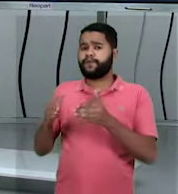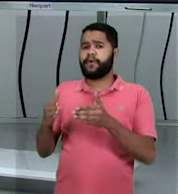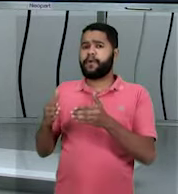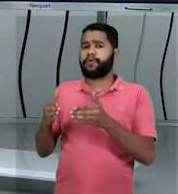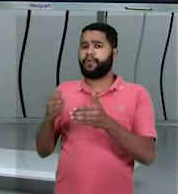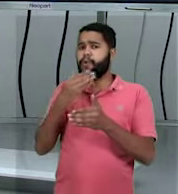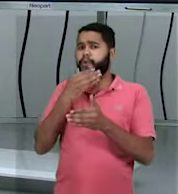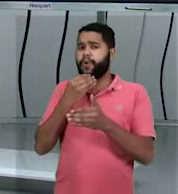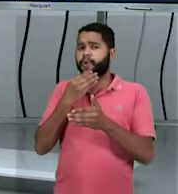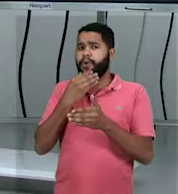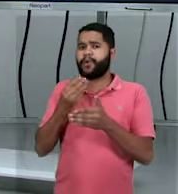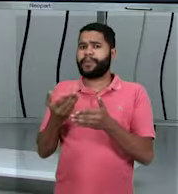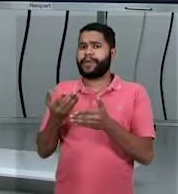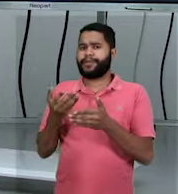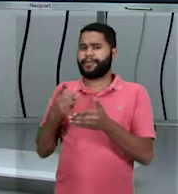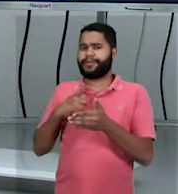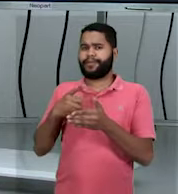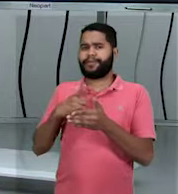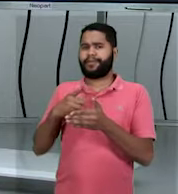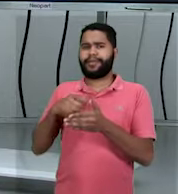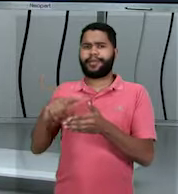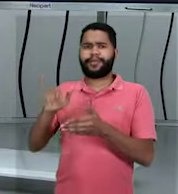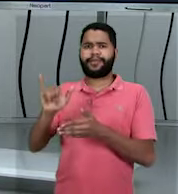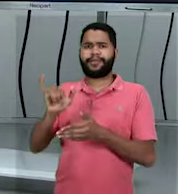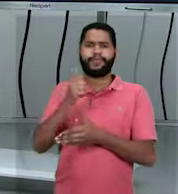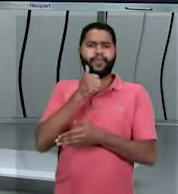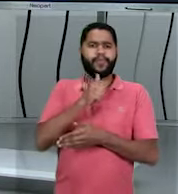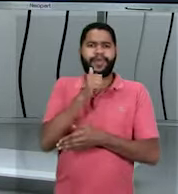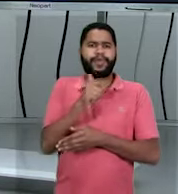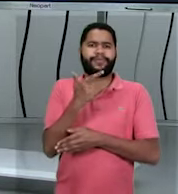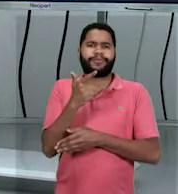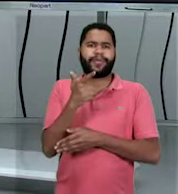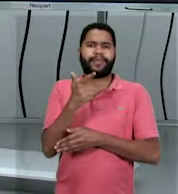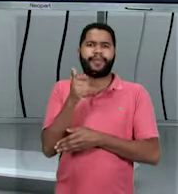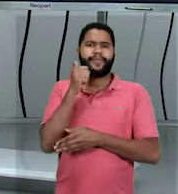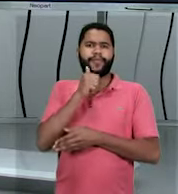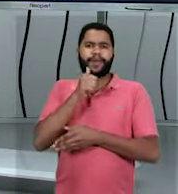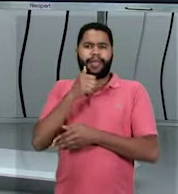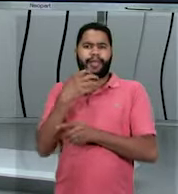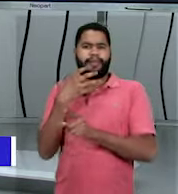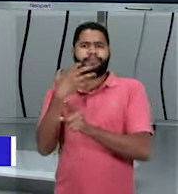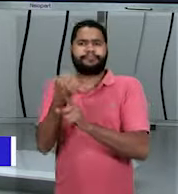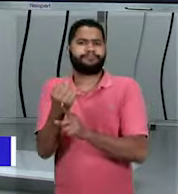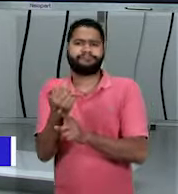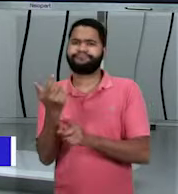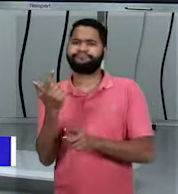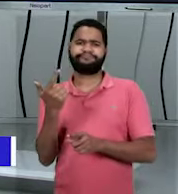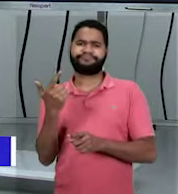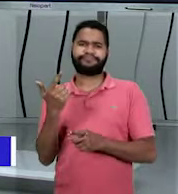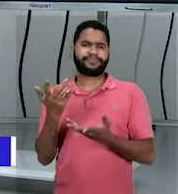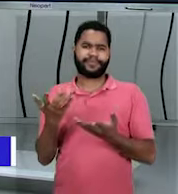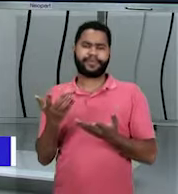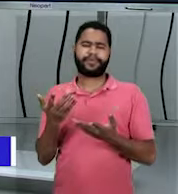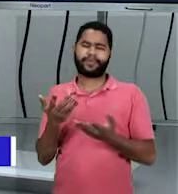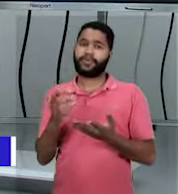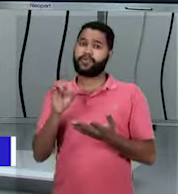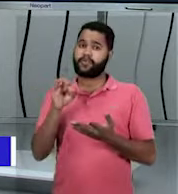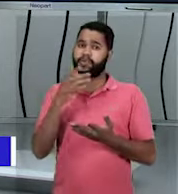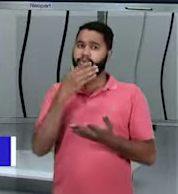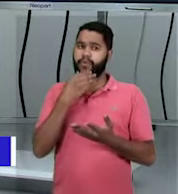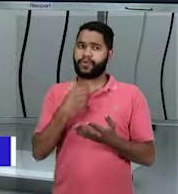sexo. Somente os homens são portadores dessa doença, dessa herança. Tanto faz se ela é dominante ou ela é